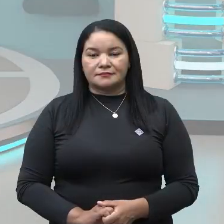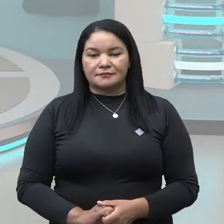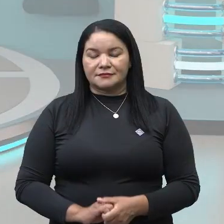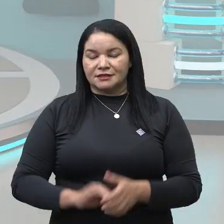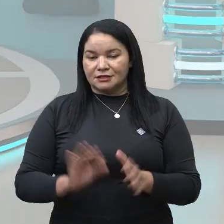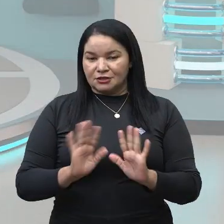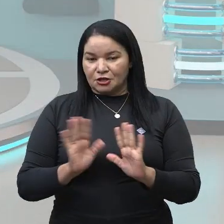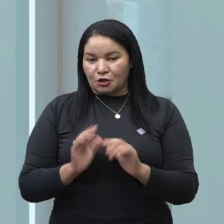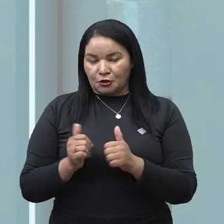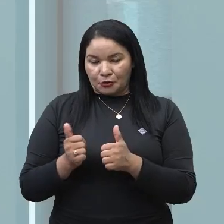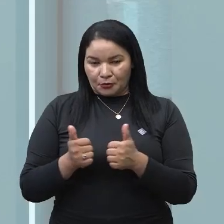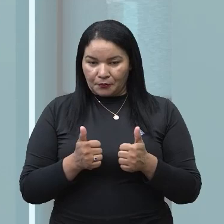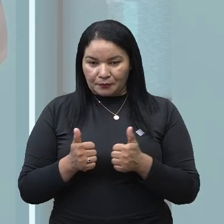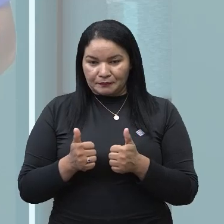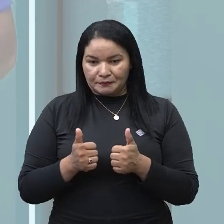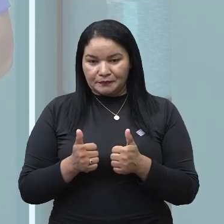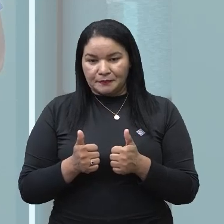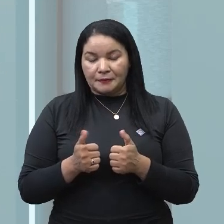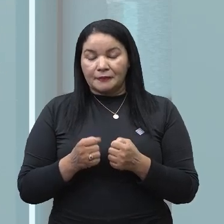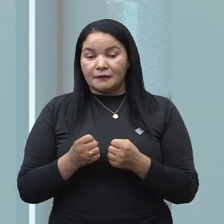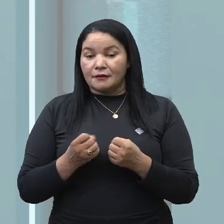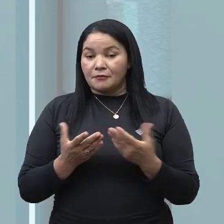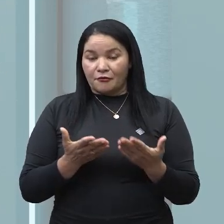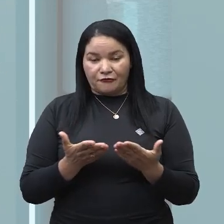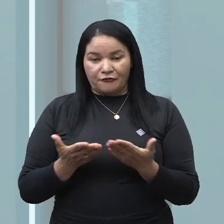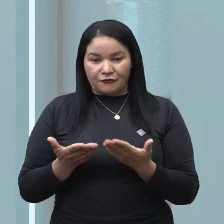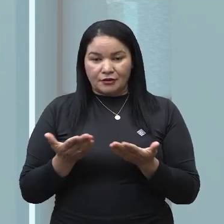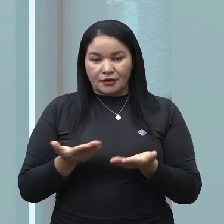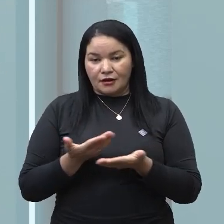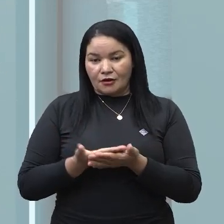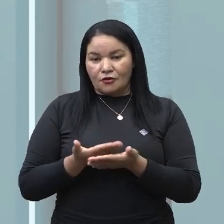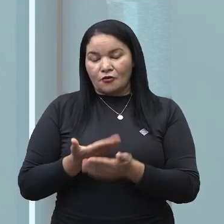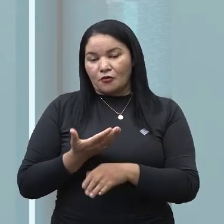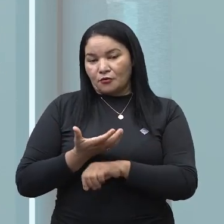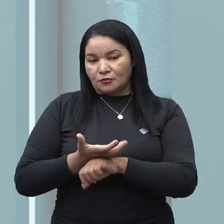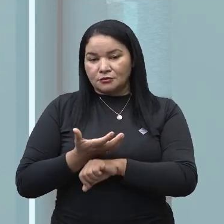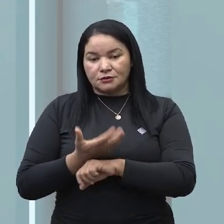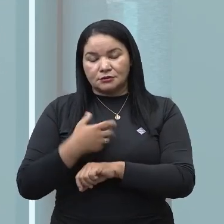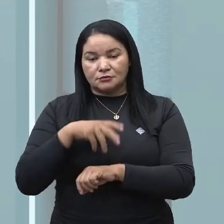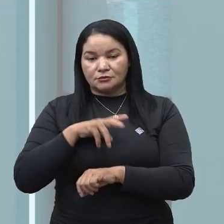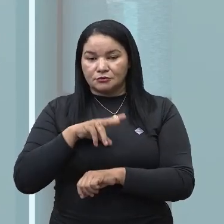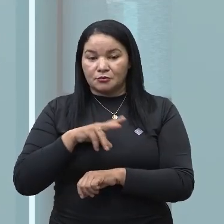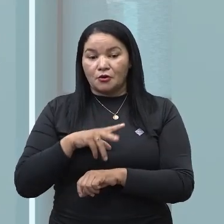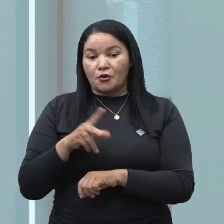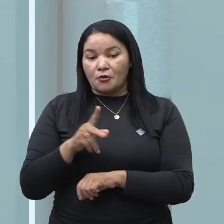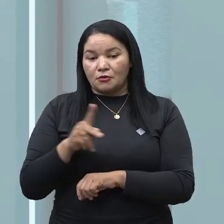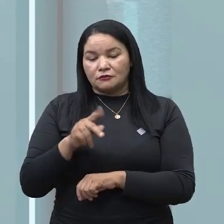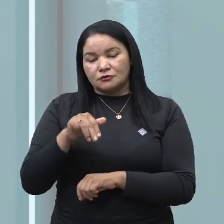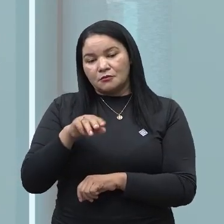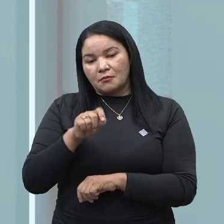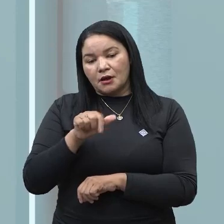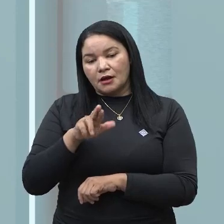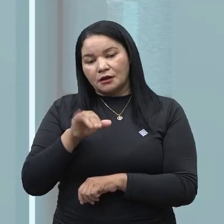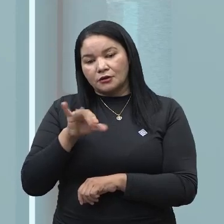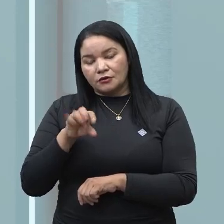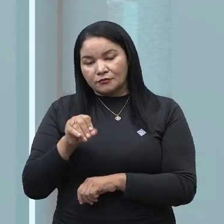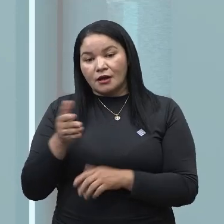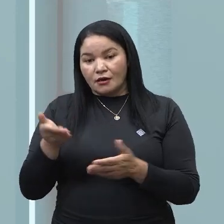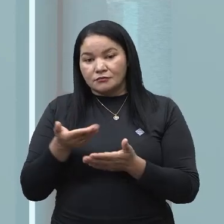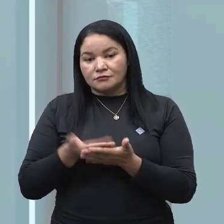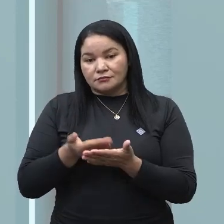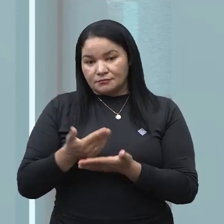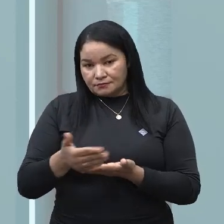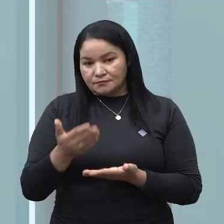Olá, tudo bem? Sejam bem-vindos a mais uma aula de língua portuguesa. Eu sou o professor Mário. Vamos à